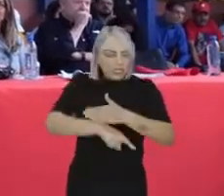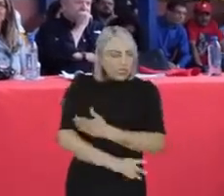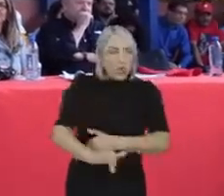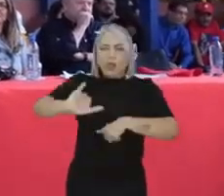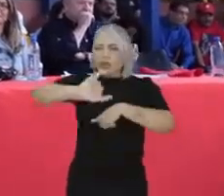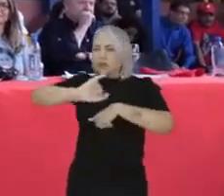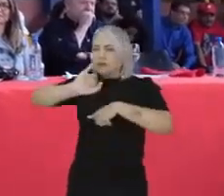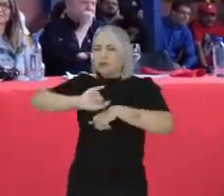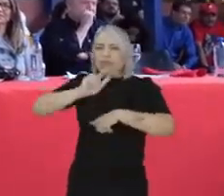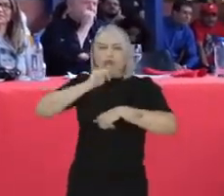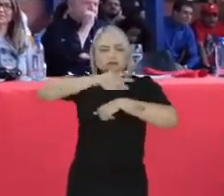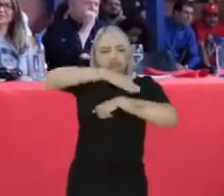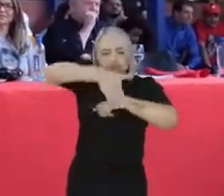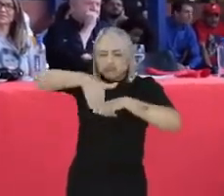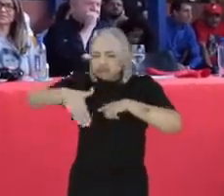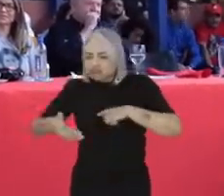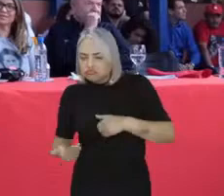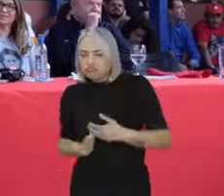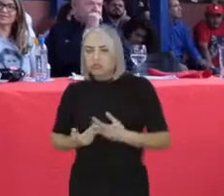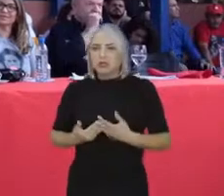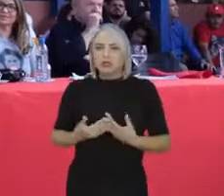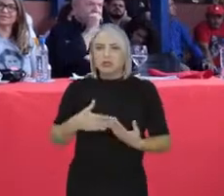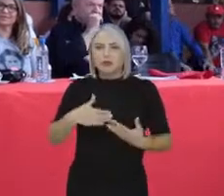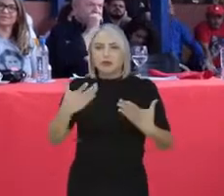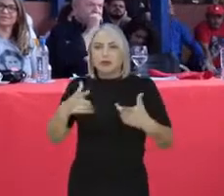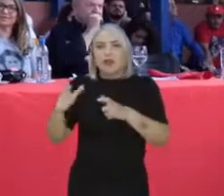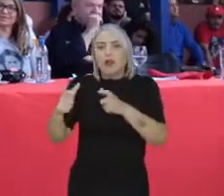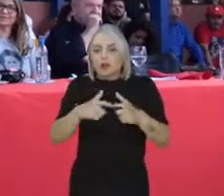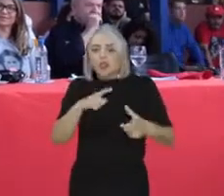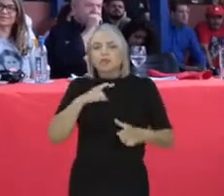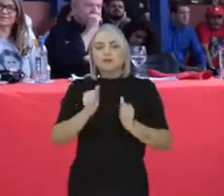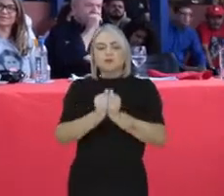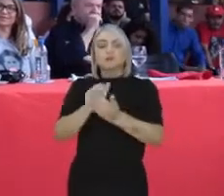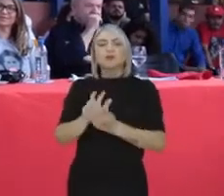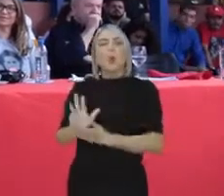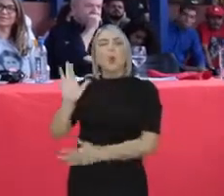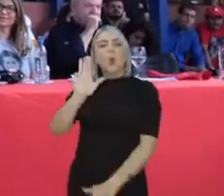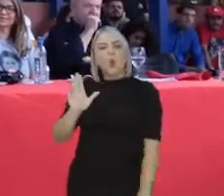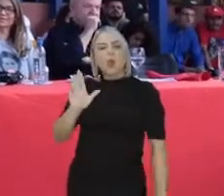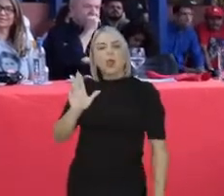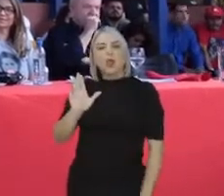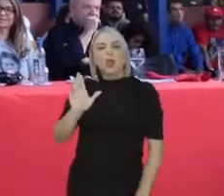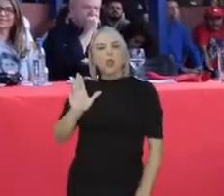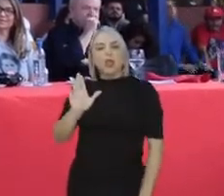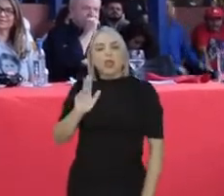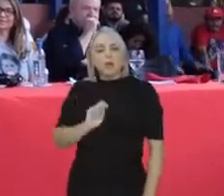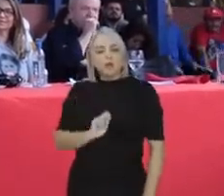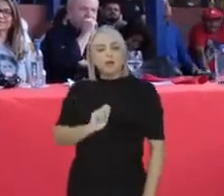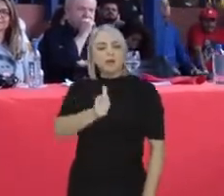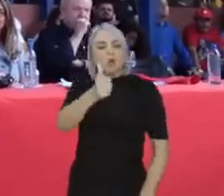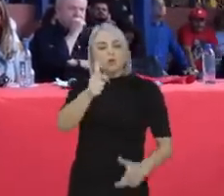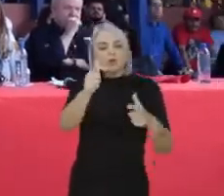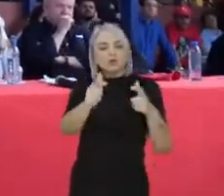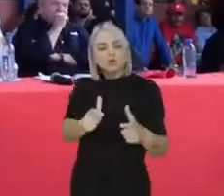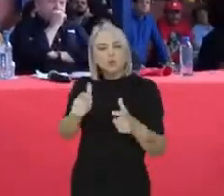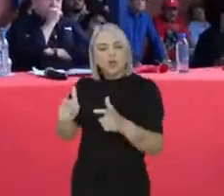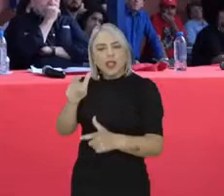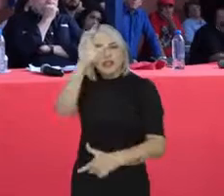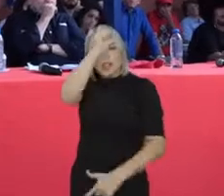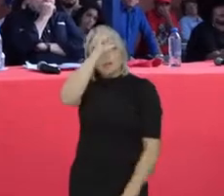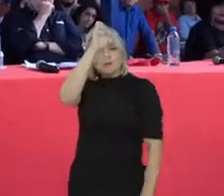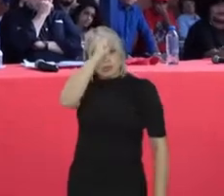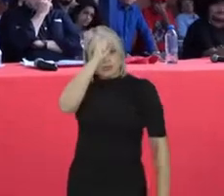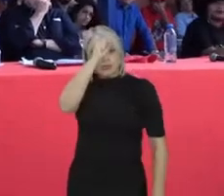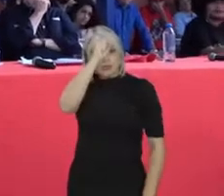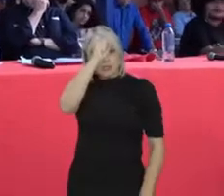você pensar, eu estive com ele. É muito poucos lugares em que se aprende tanto sobre